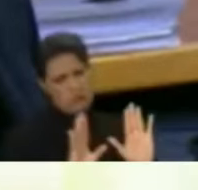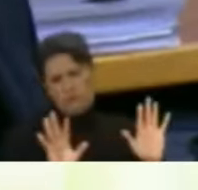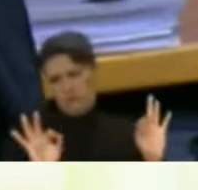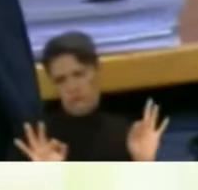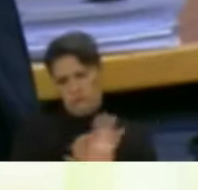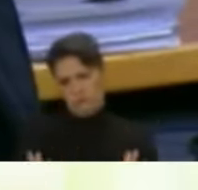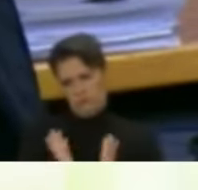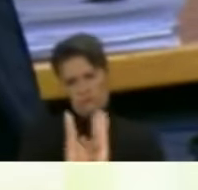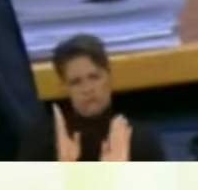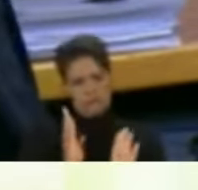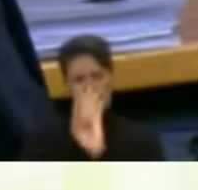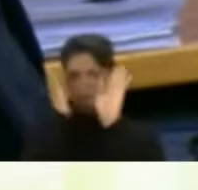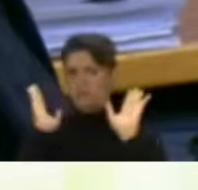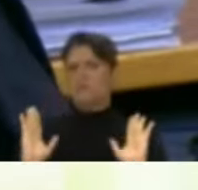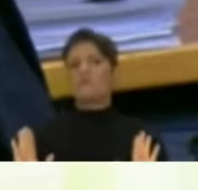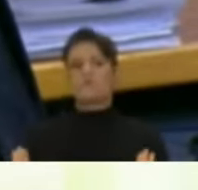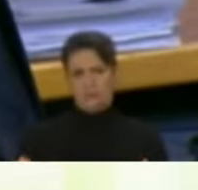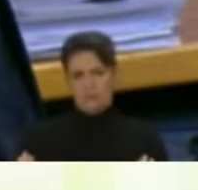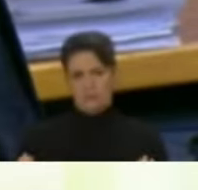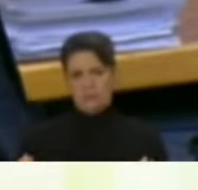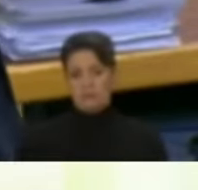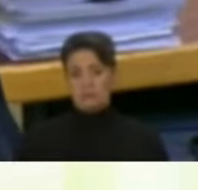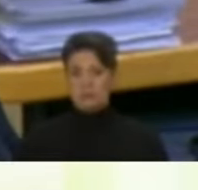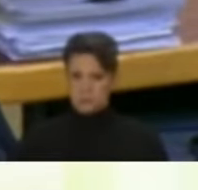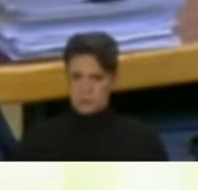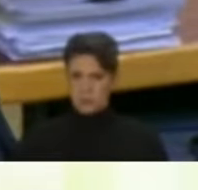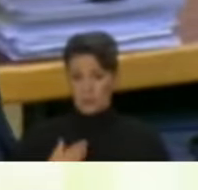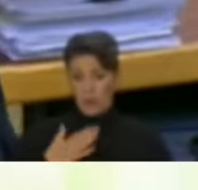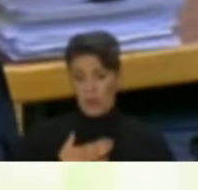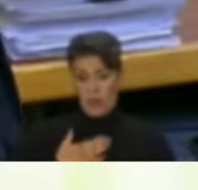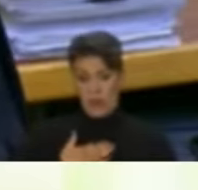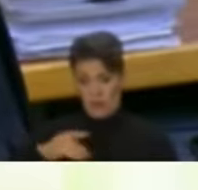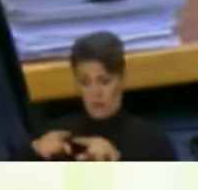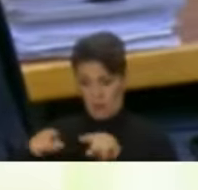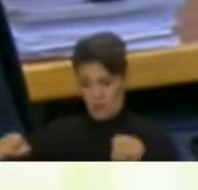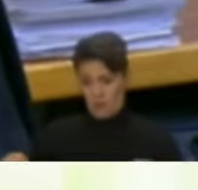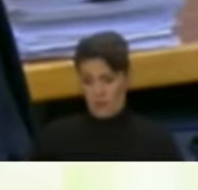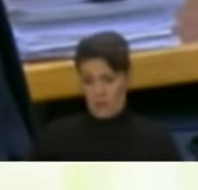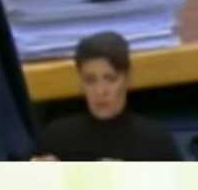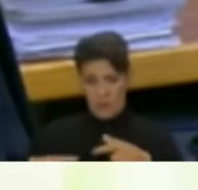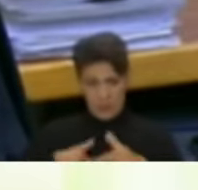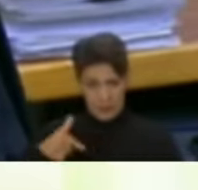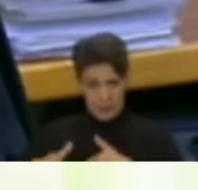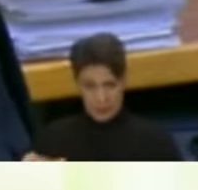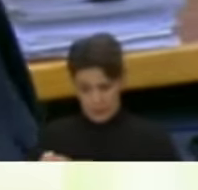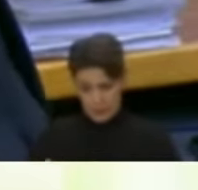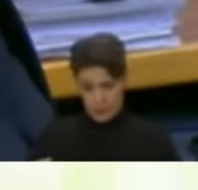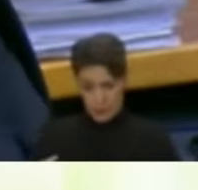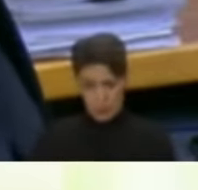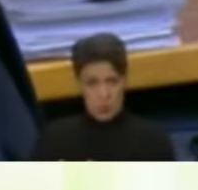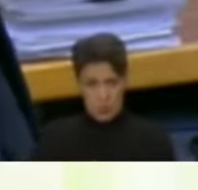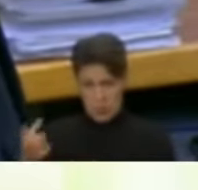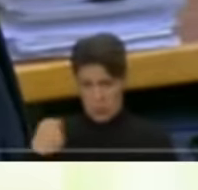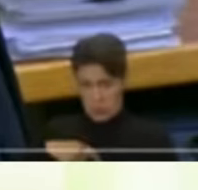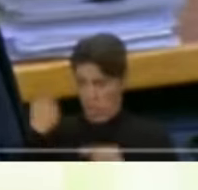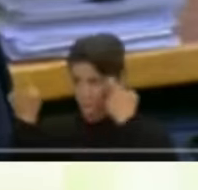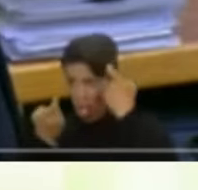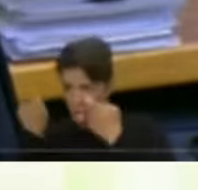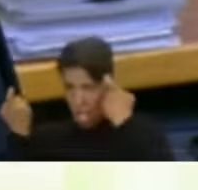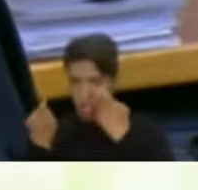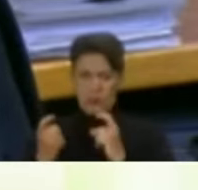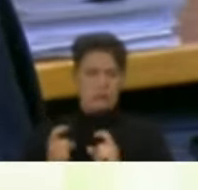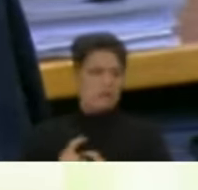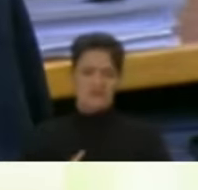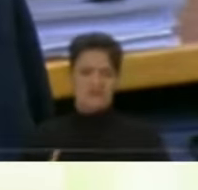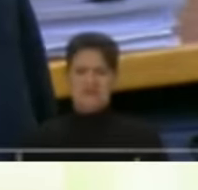Estado envolvendo o ex-presidente Jair Bolsonaro e militares. A decisão de 27 de setembro estipula o prazo para concluir uma das principais